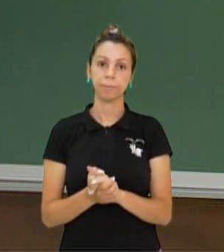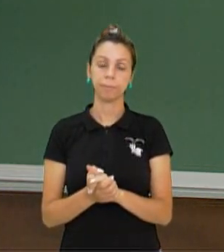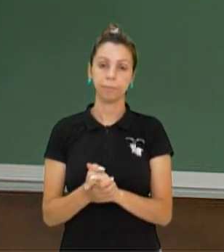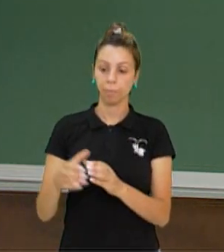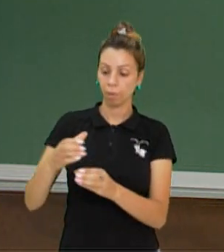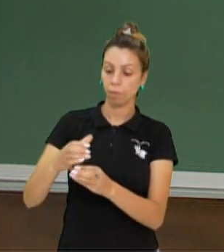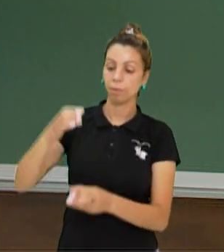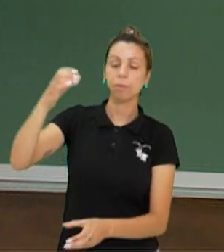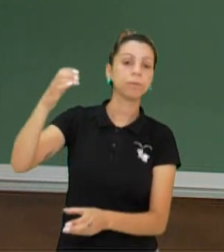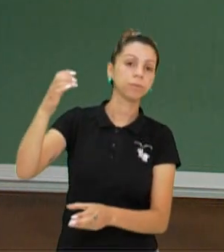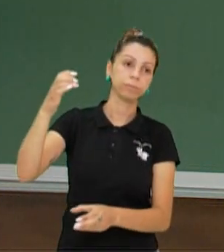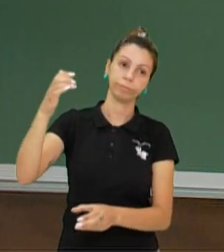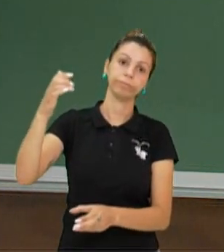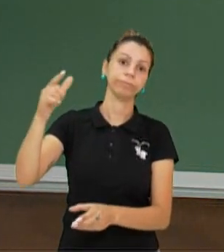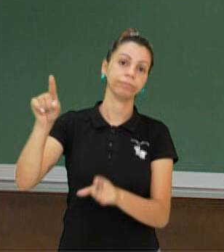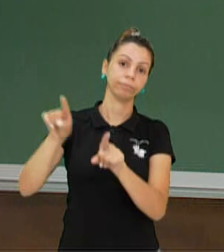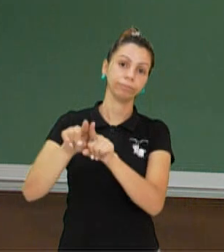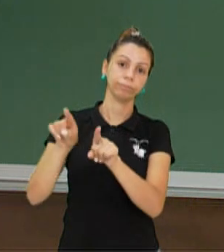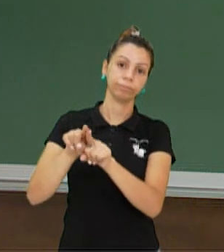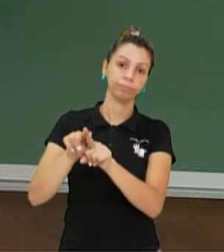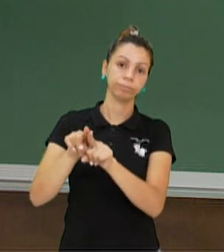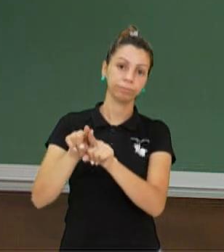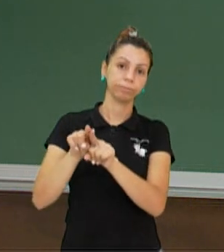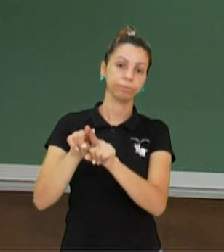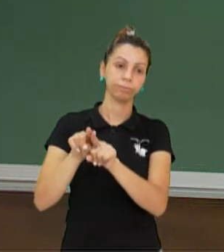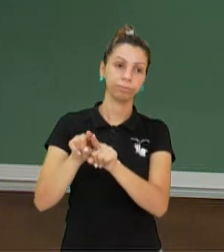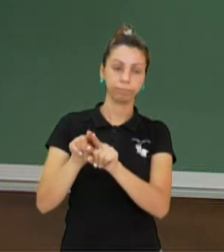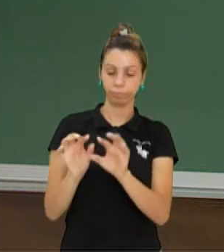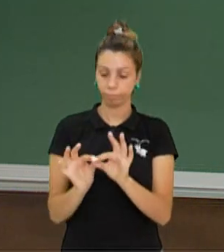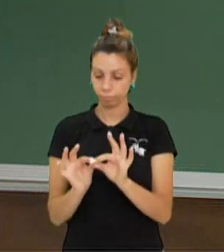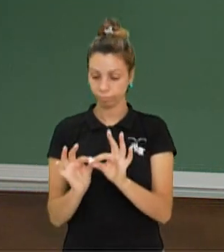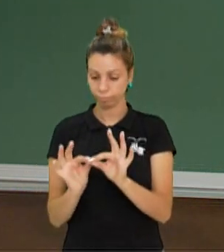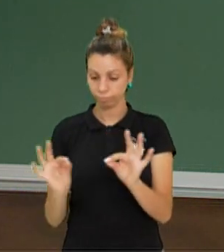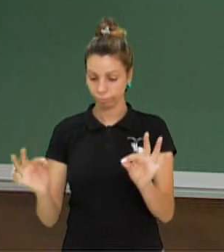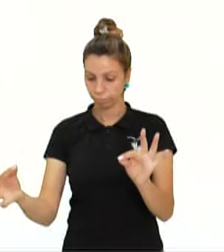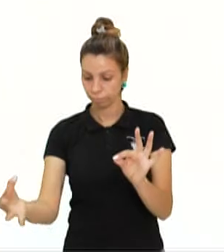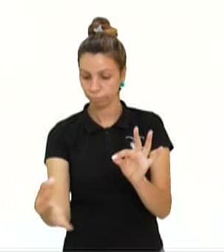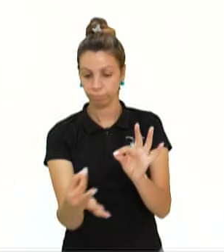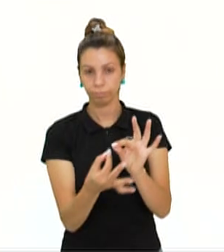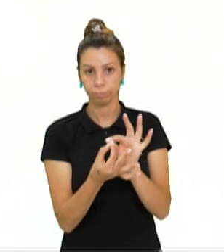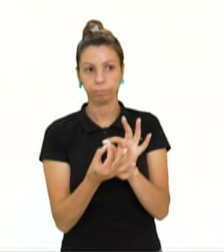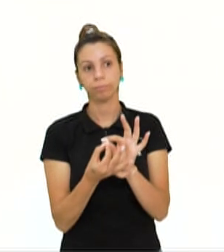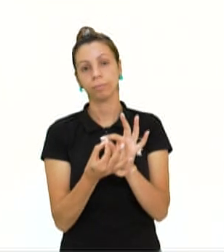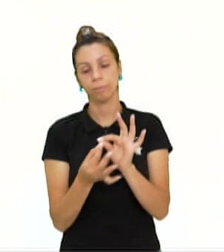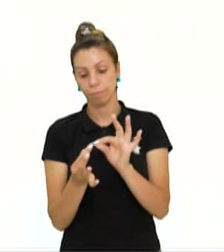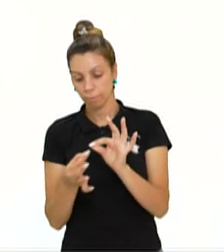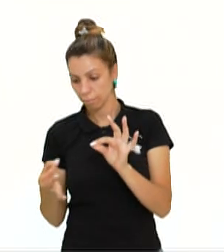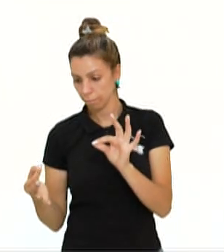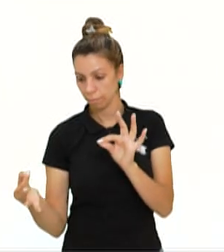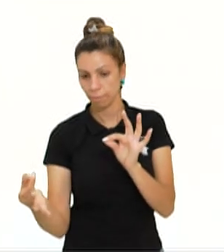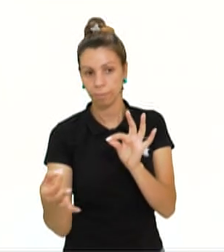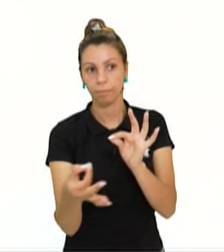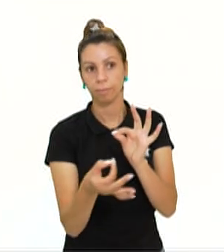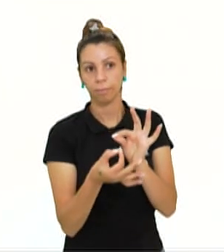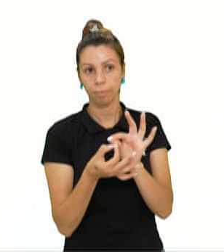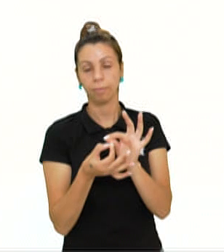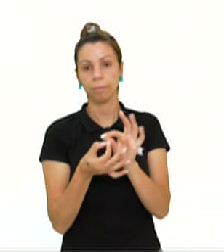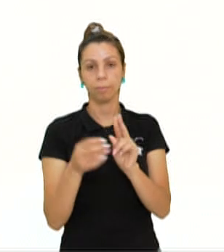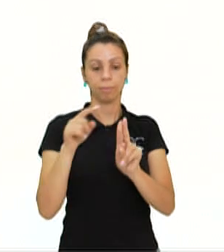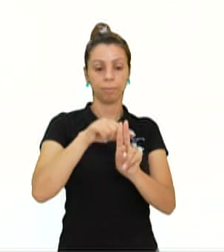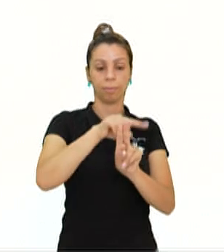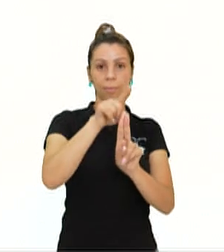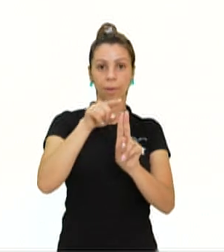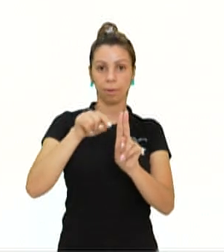O cilindro já possui uma base circular, né? Então a área da base dele é πr